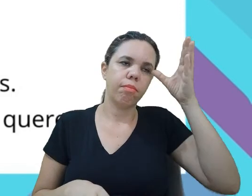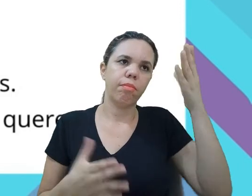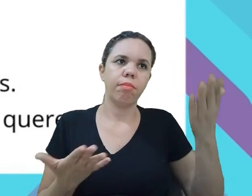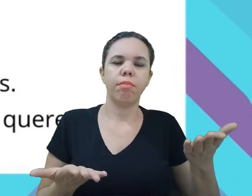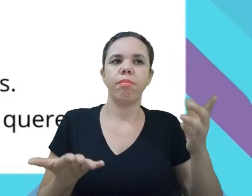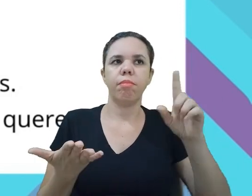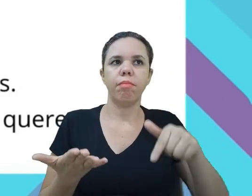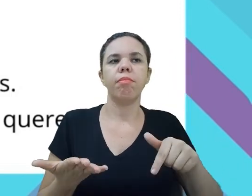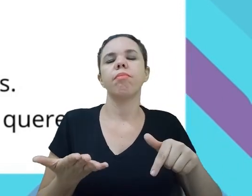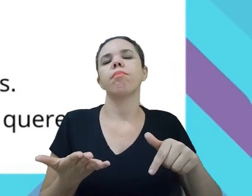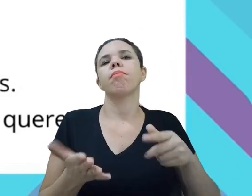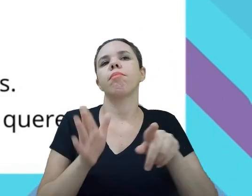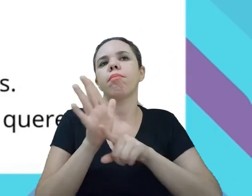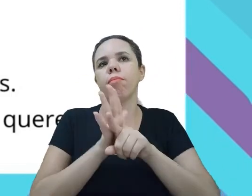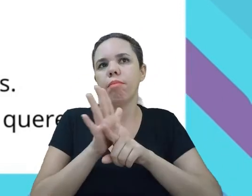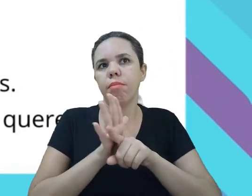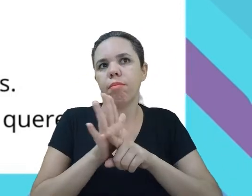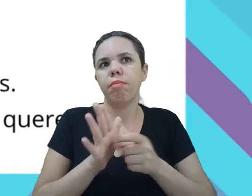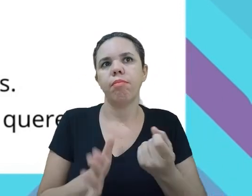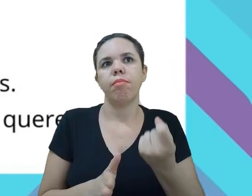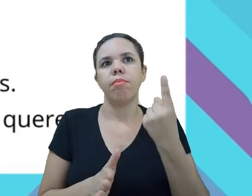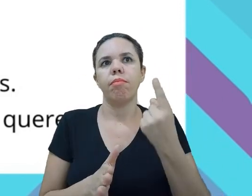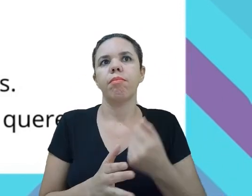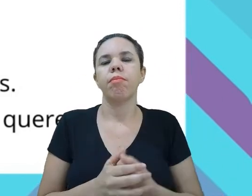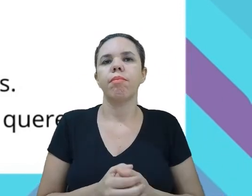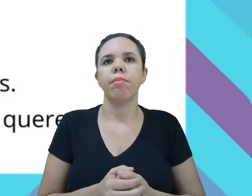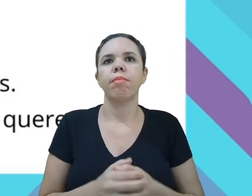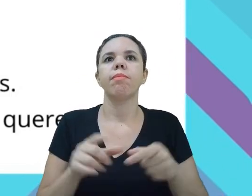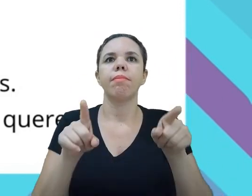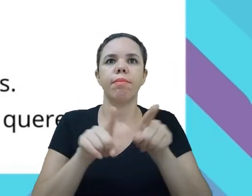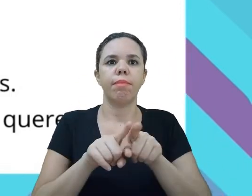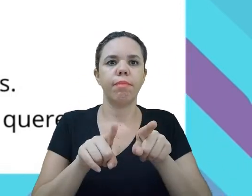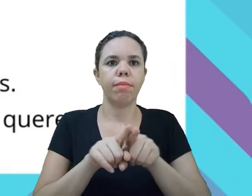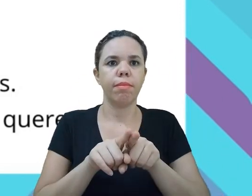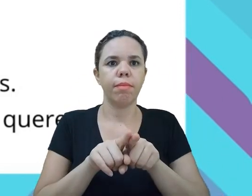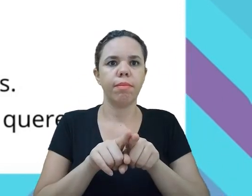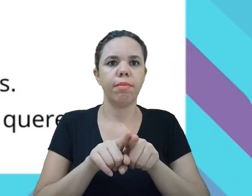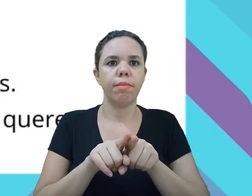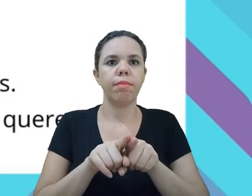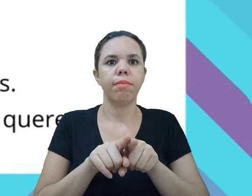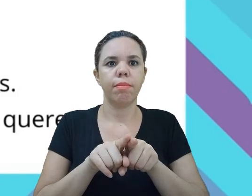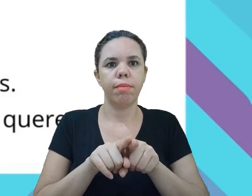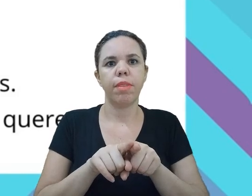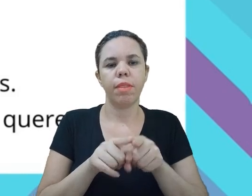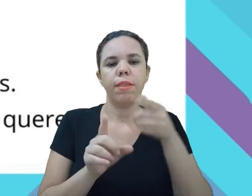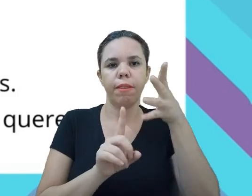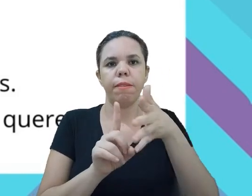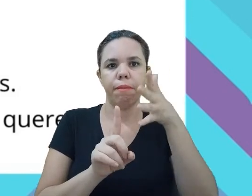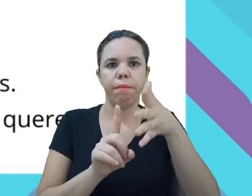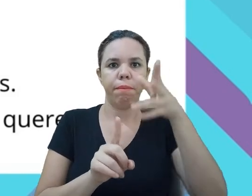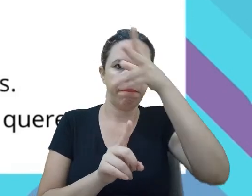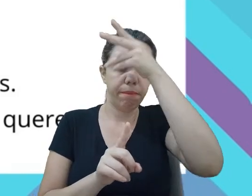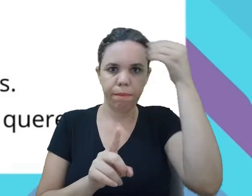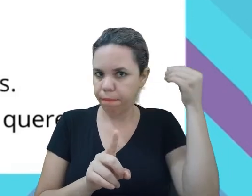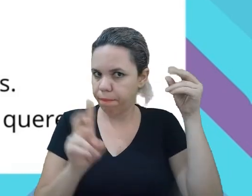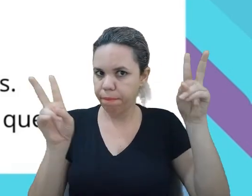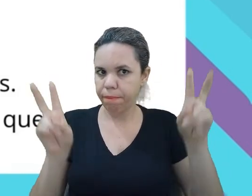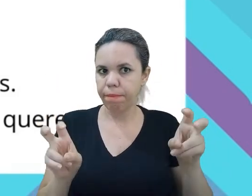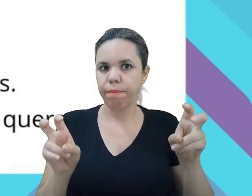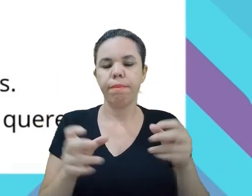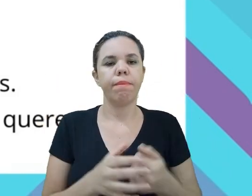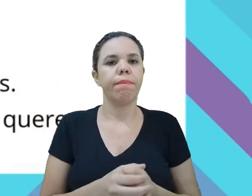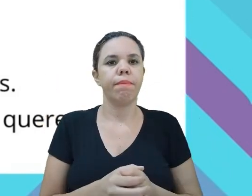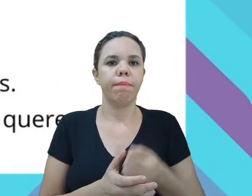na área, saca só, piercings a gente tem que causar. O que remete a essa tendência mesmo da busca